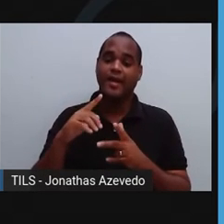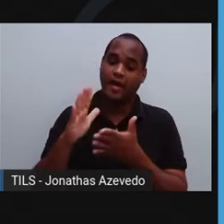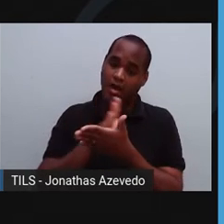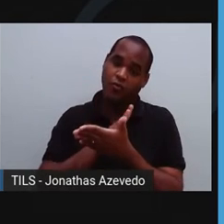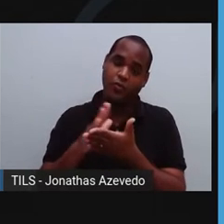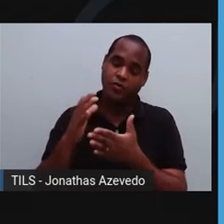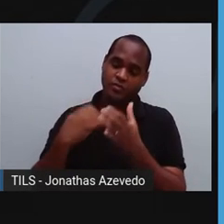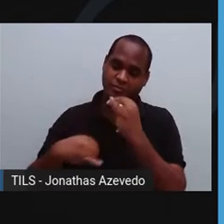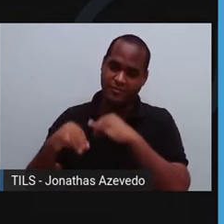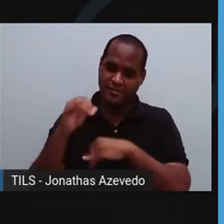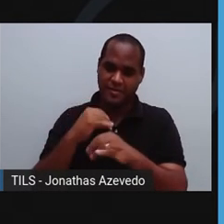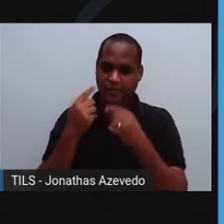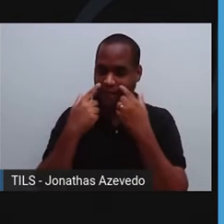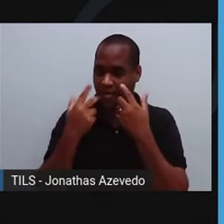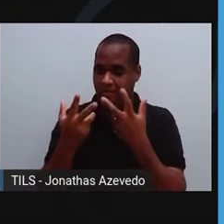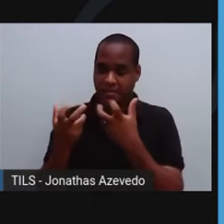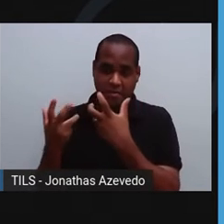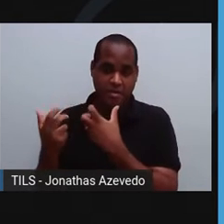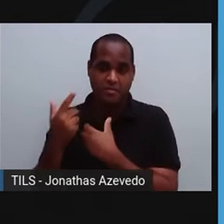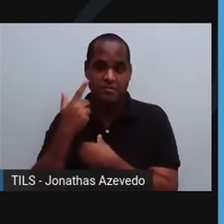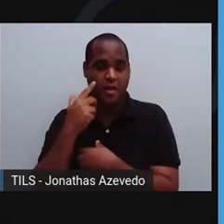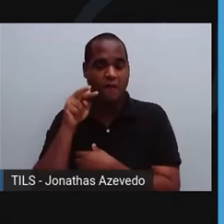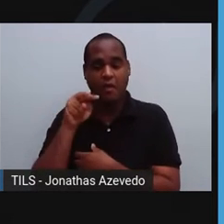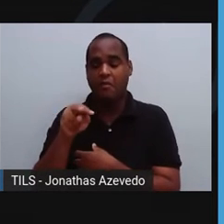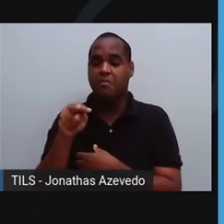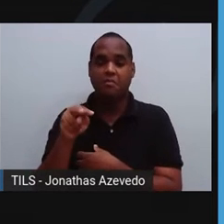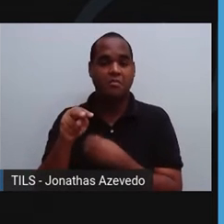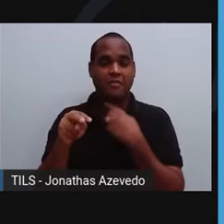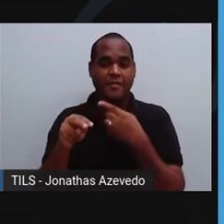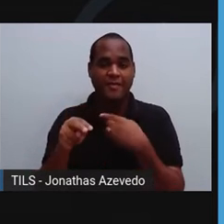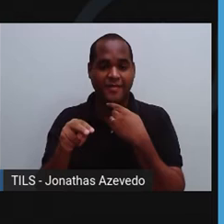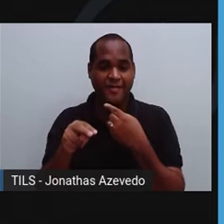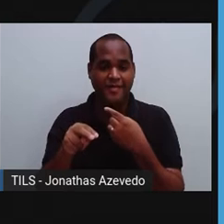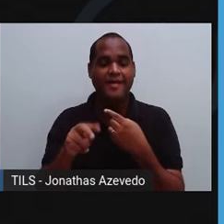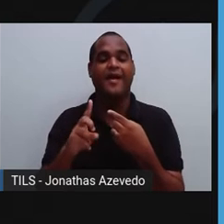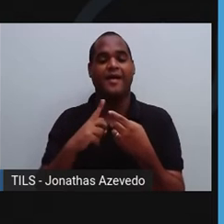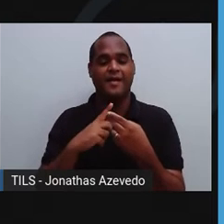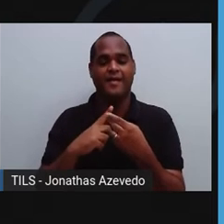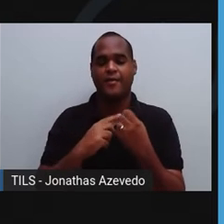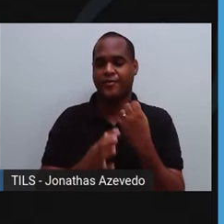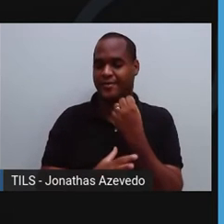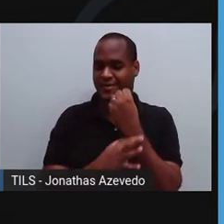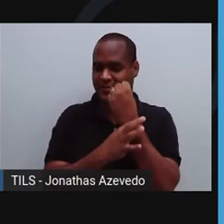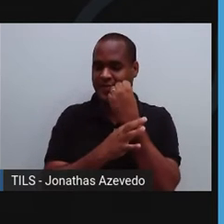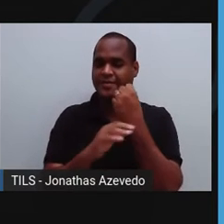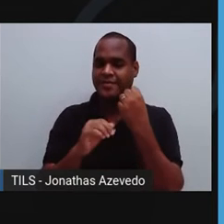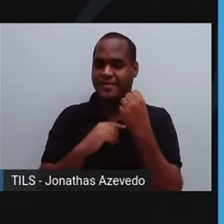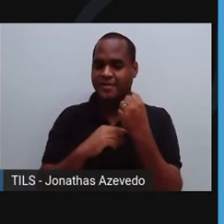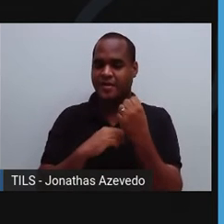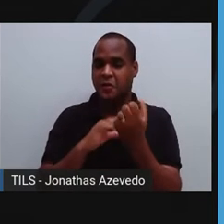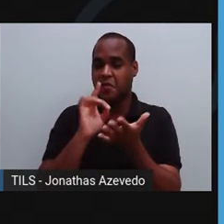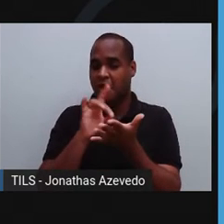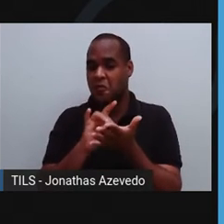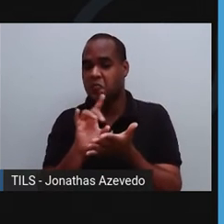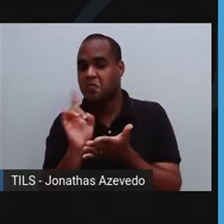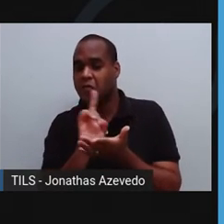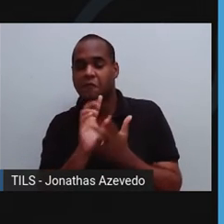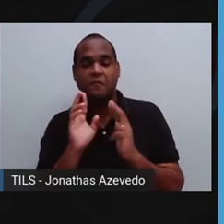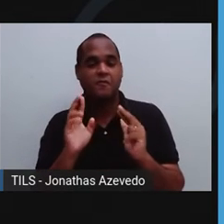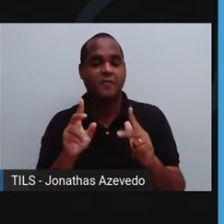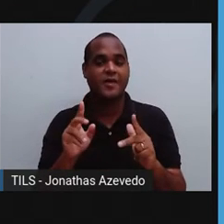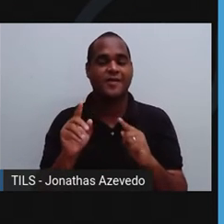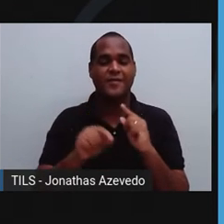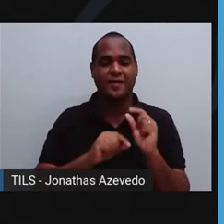não são perceptíveis macroscopicamente. Para afirmarmos com segurança a ocorrência ou não de uma reação